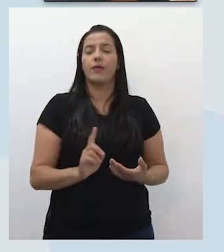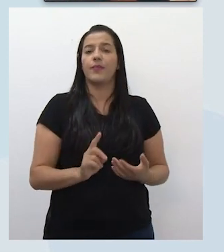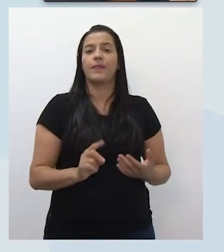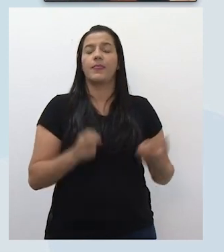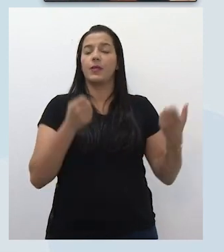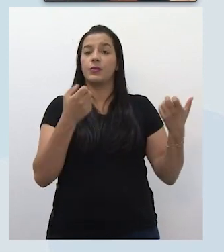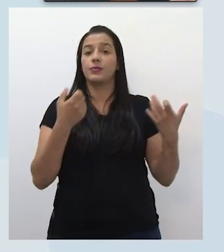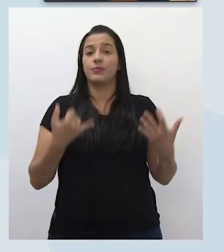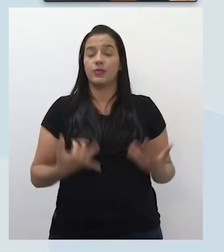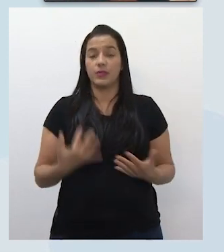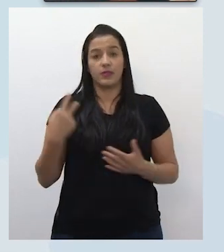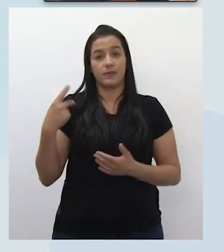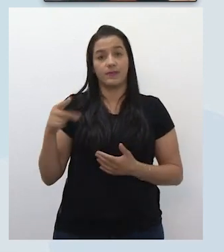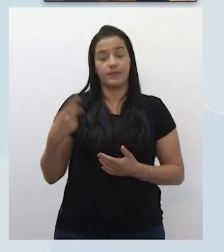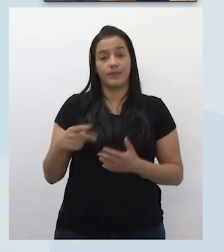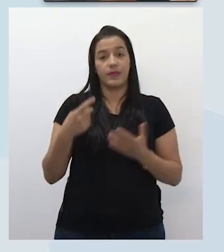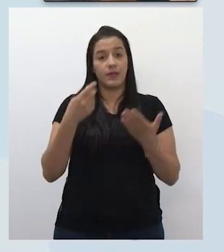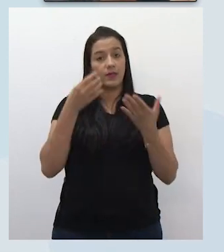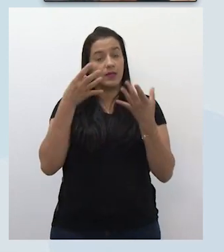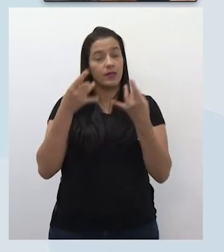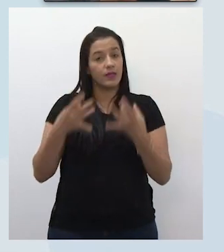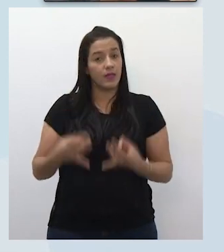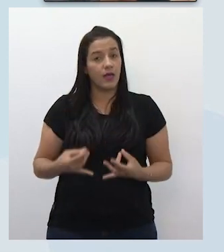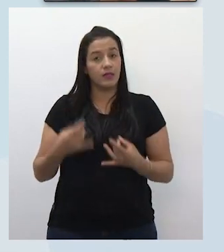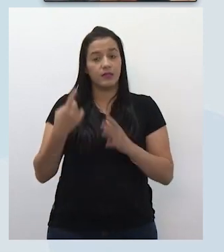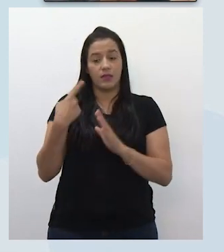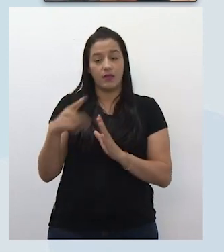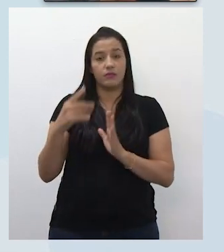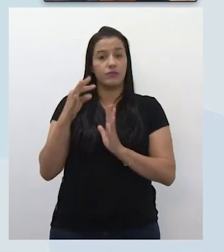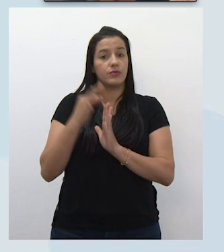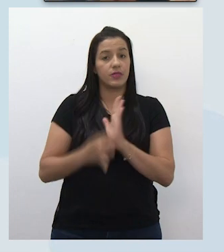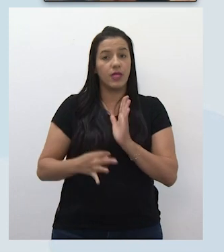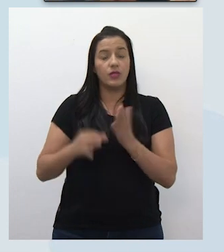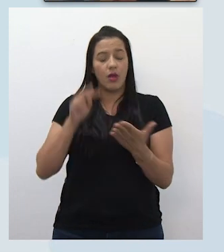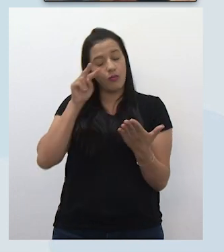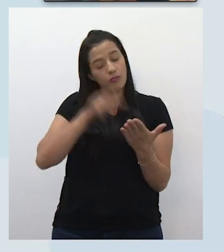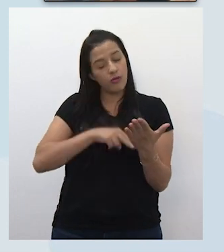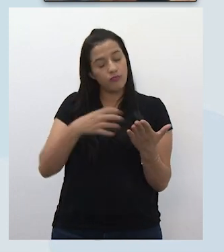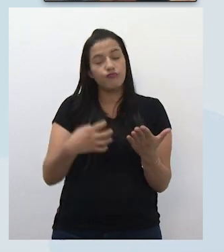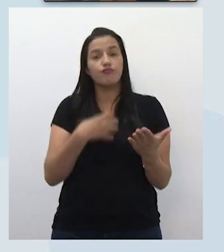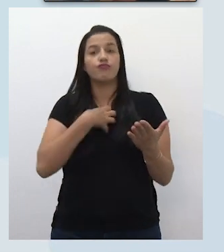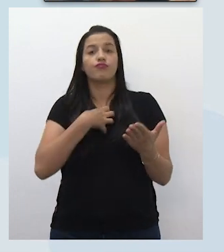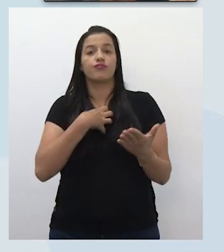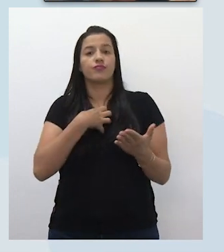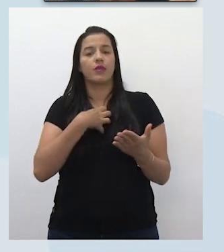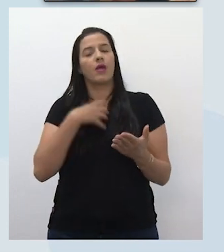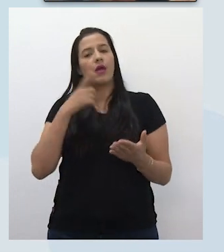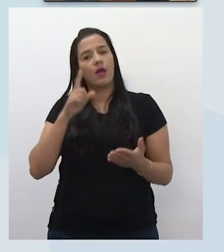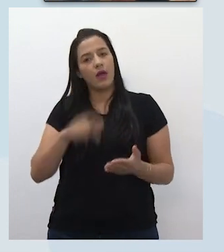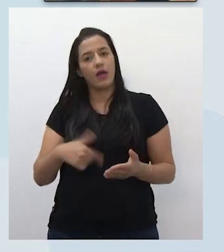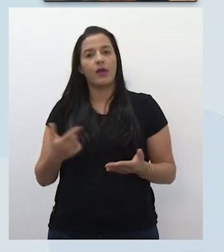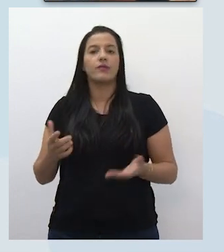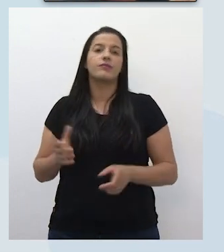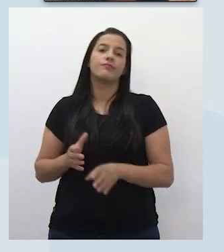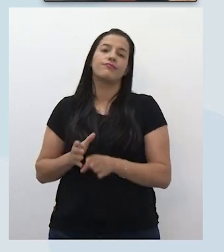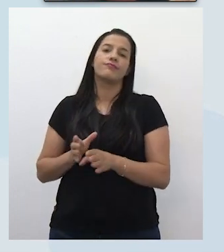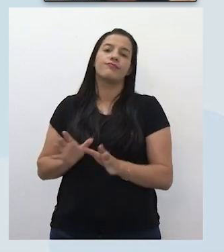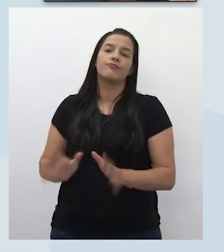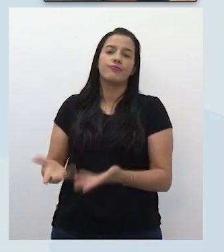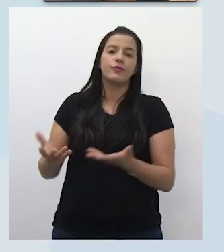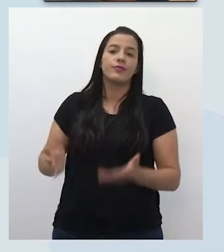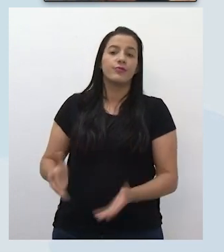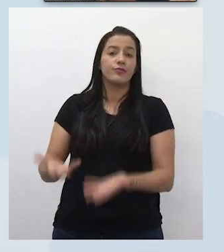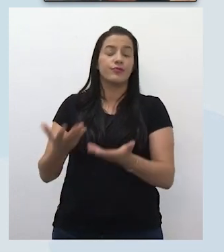dando características do texto e falando do sentimento que ele provocou em mim. Isso é um elogio produtivo, né? Porque ajuda